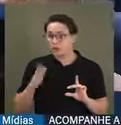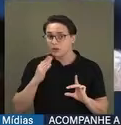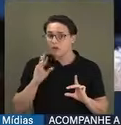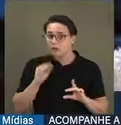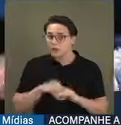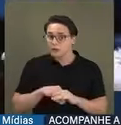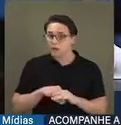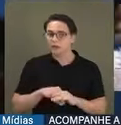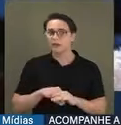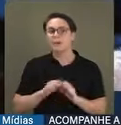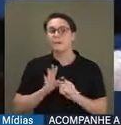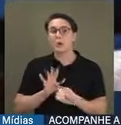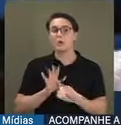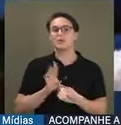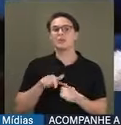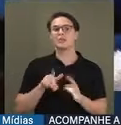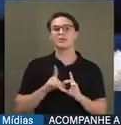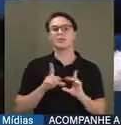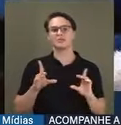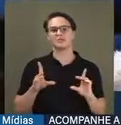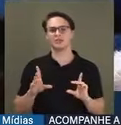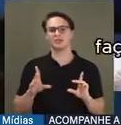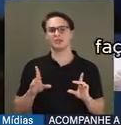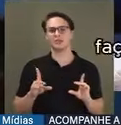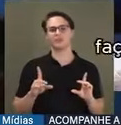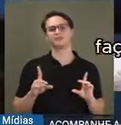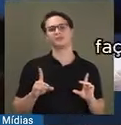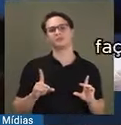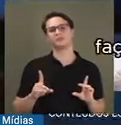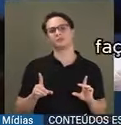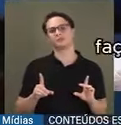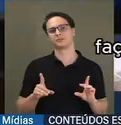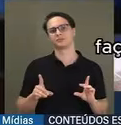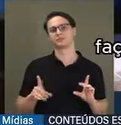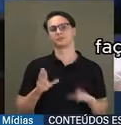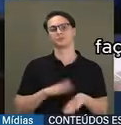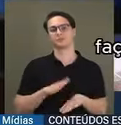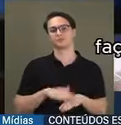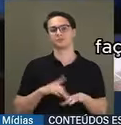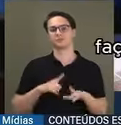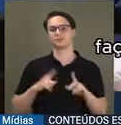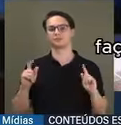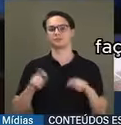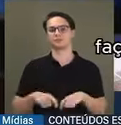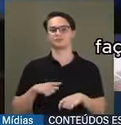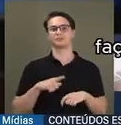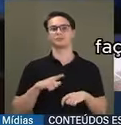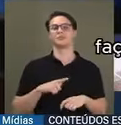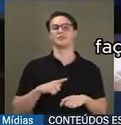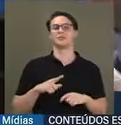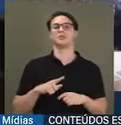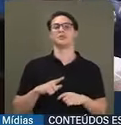em votação, mostre que é democrático. Faça essa possibilidade de redenção